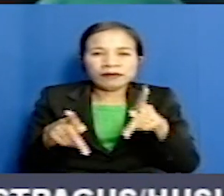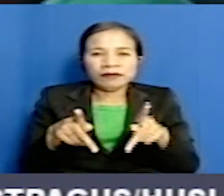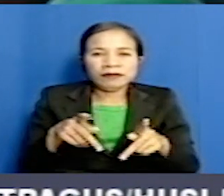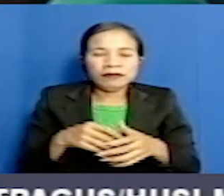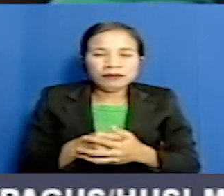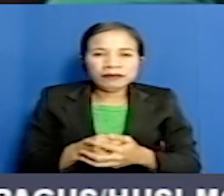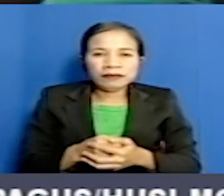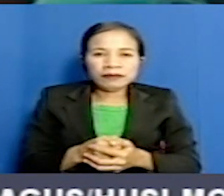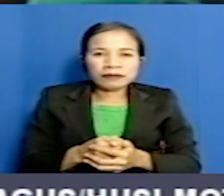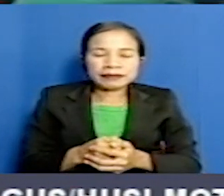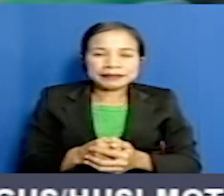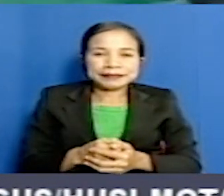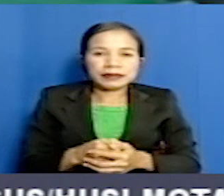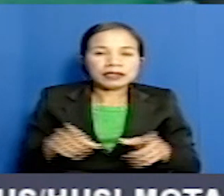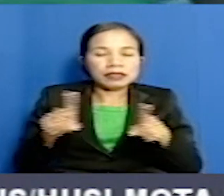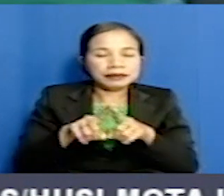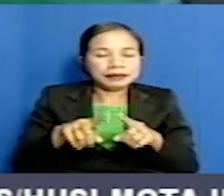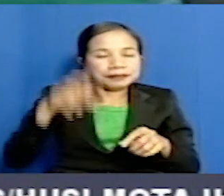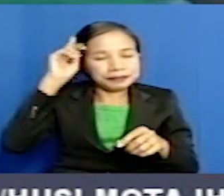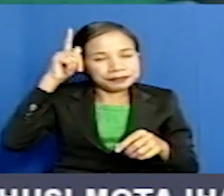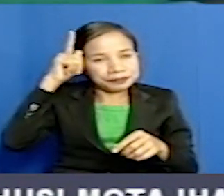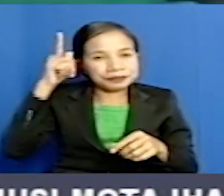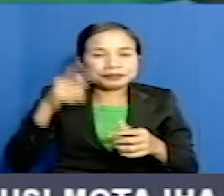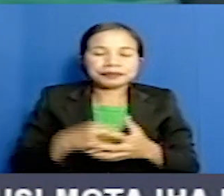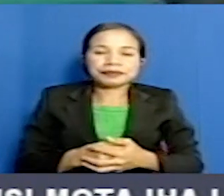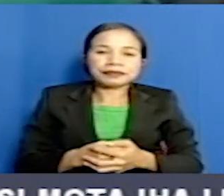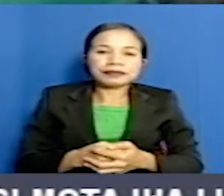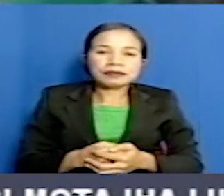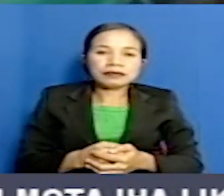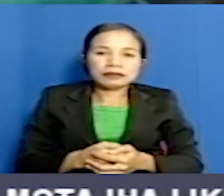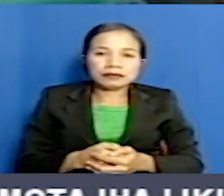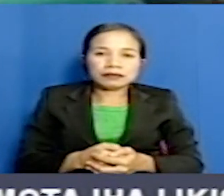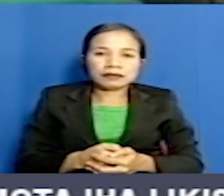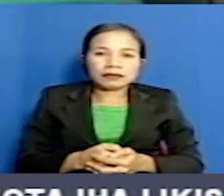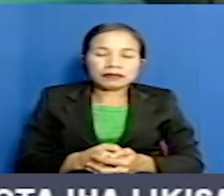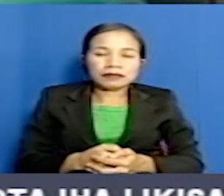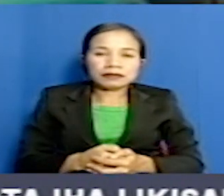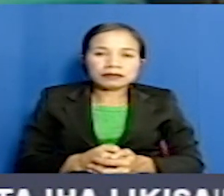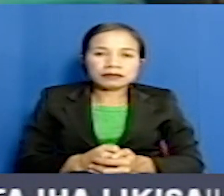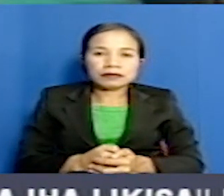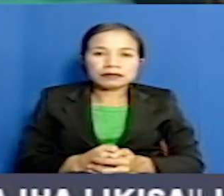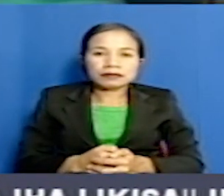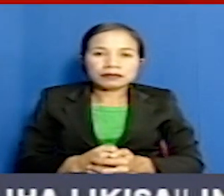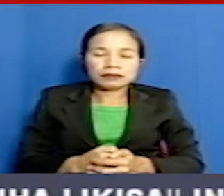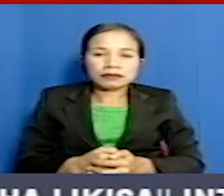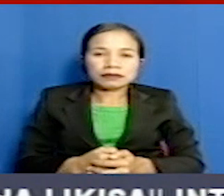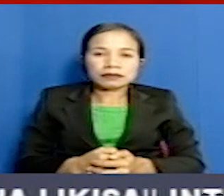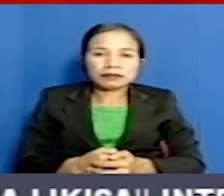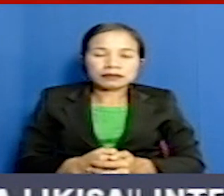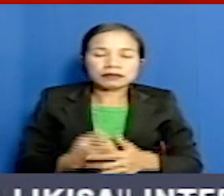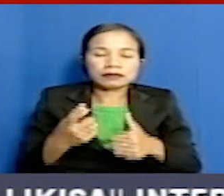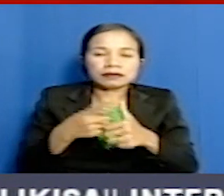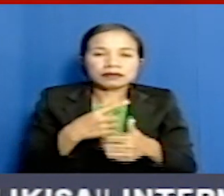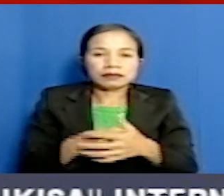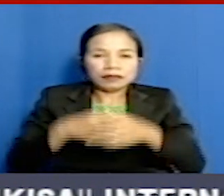muito nível, diretiva política, não, neste caso o governo, o poder fez e tal, né, para concluir a missão. Antes,